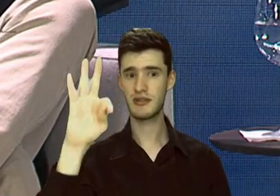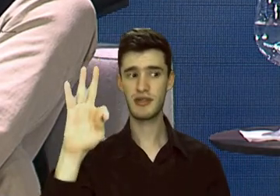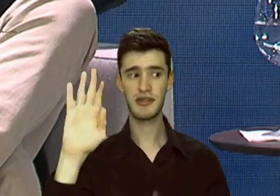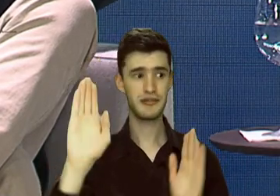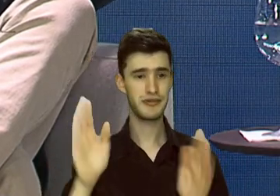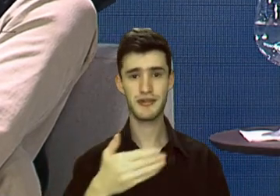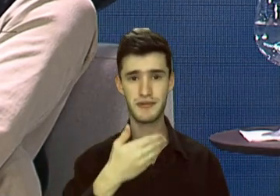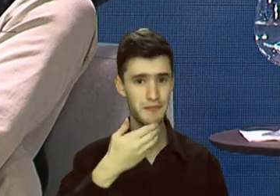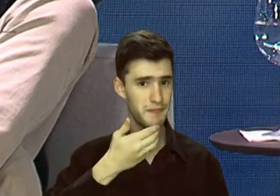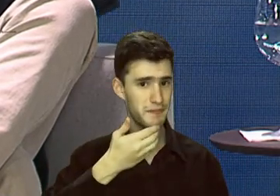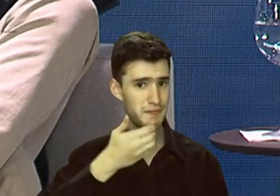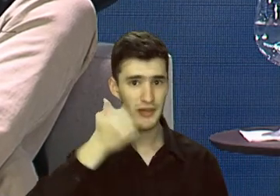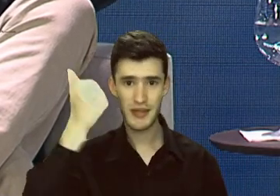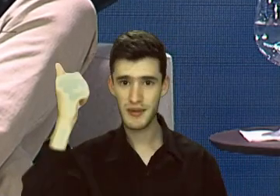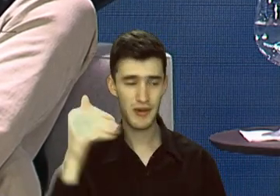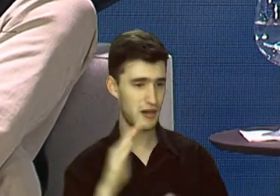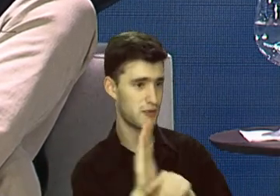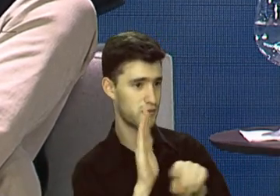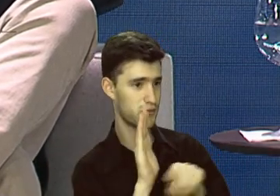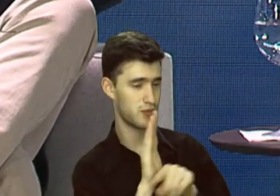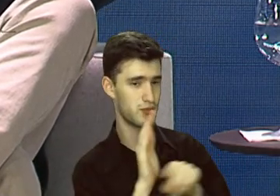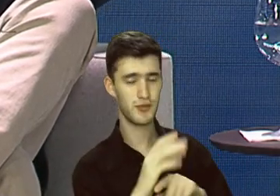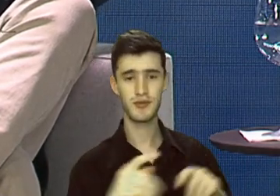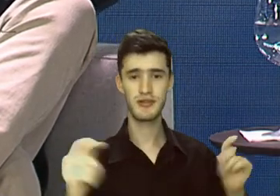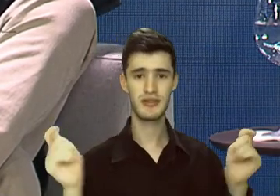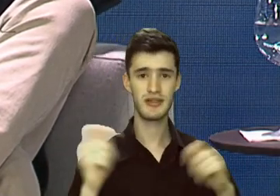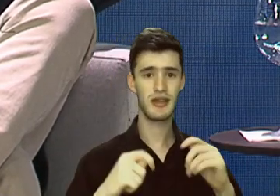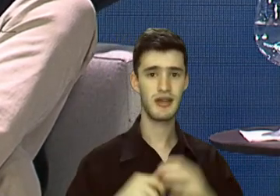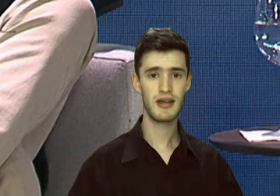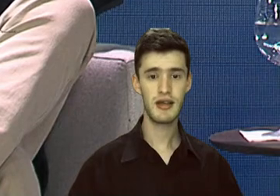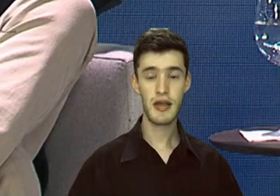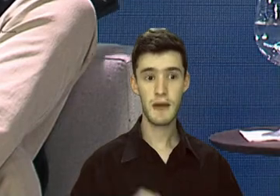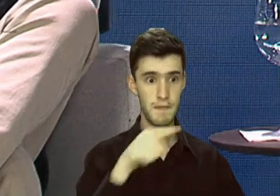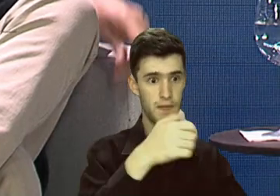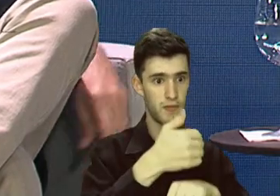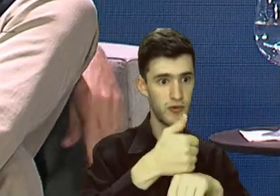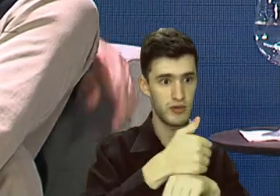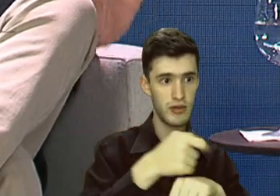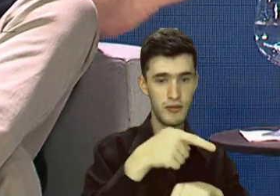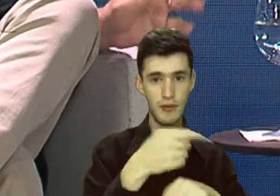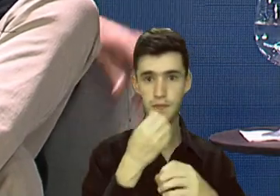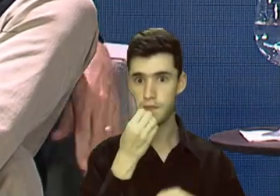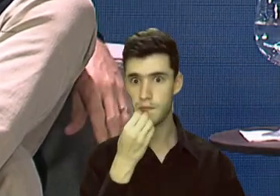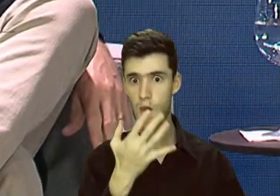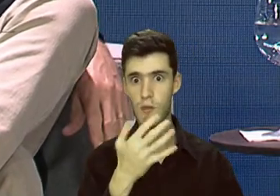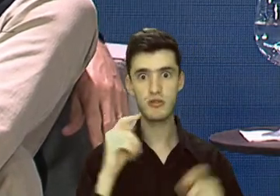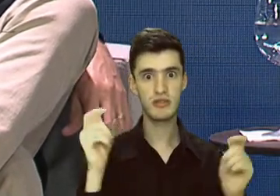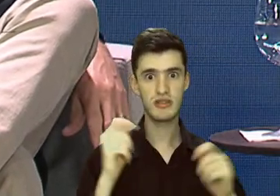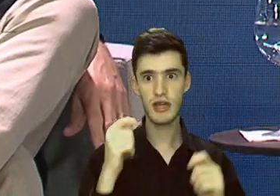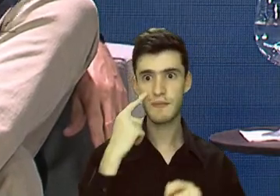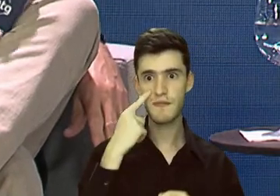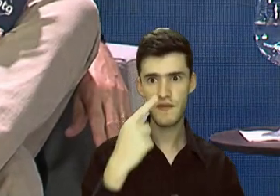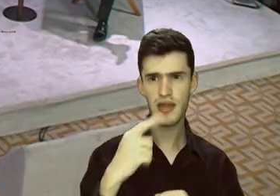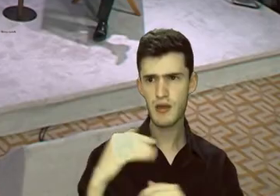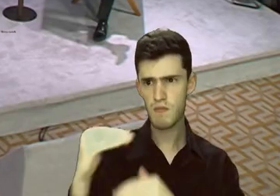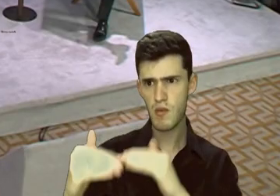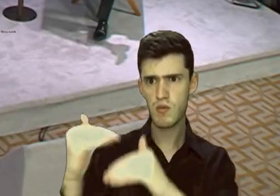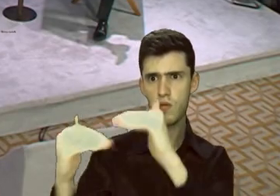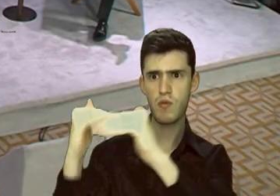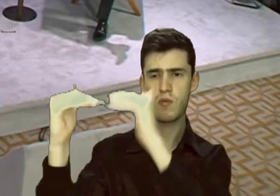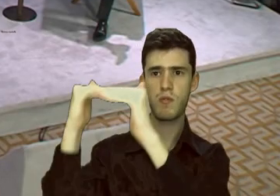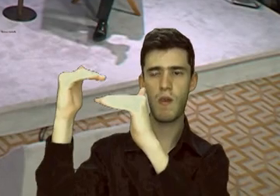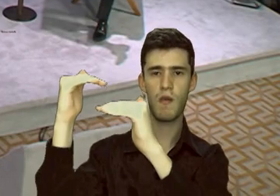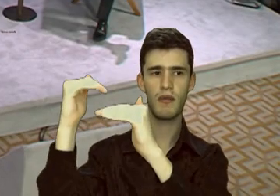o profissional bom profissional que entende do negócio consegue traduzir Aquilo em visão de negócio é que vai realmente perdoar no mercado